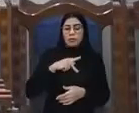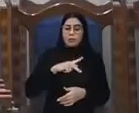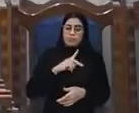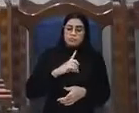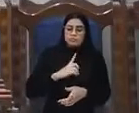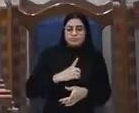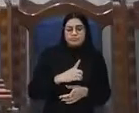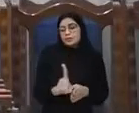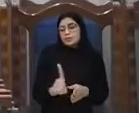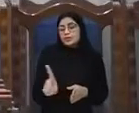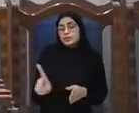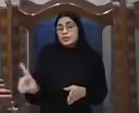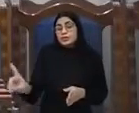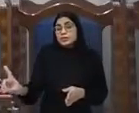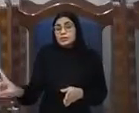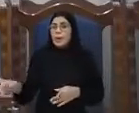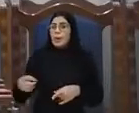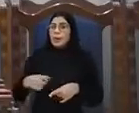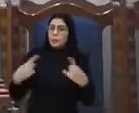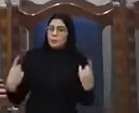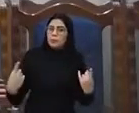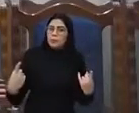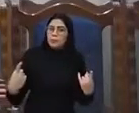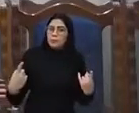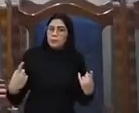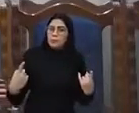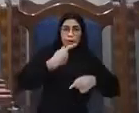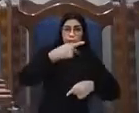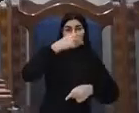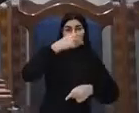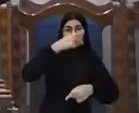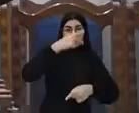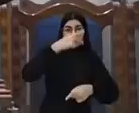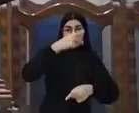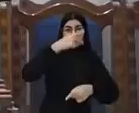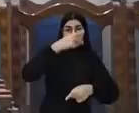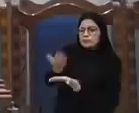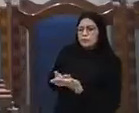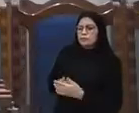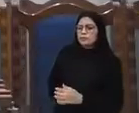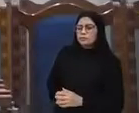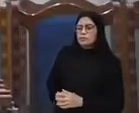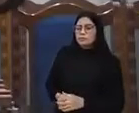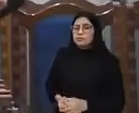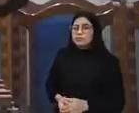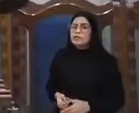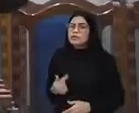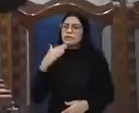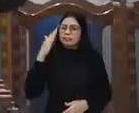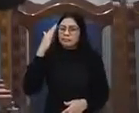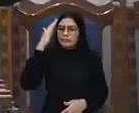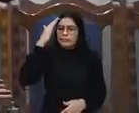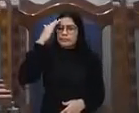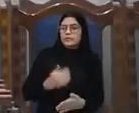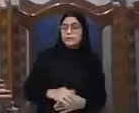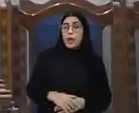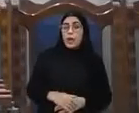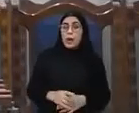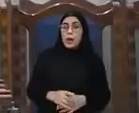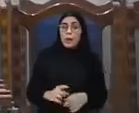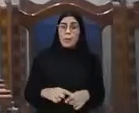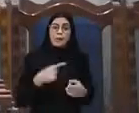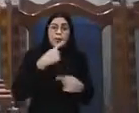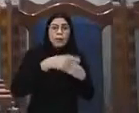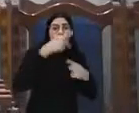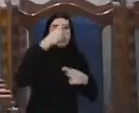alguns homens a ele e creram, aleluia. Uns criticaram, Outros adiaram, mas